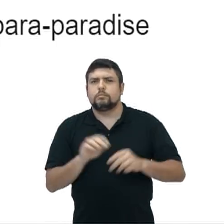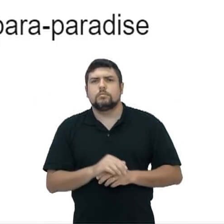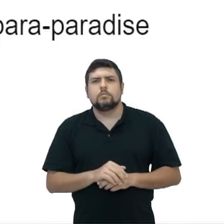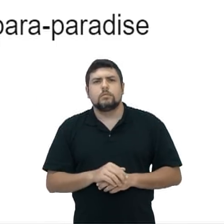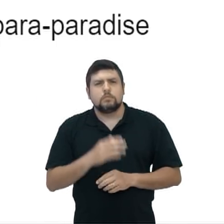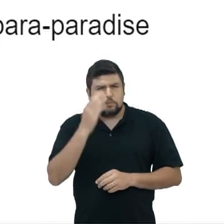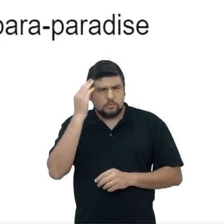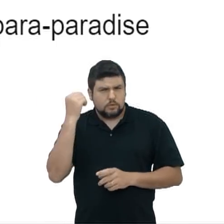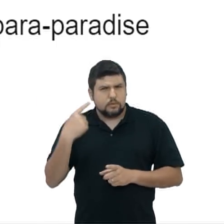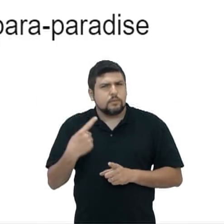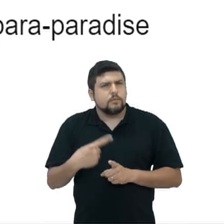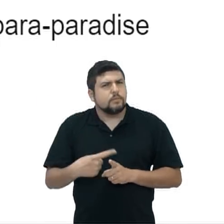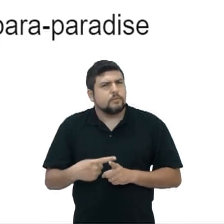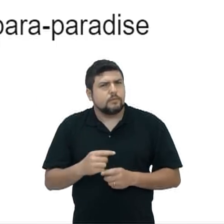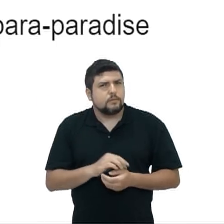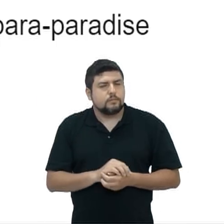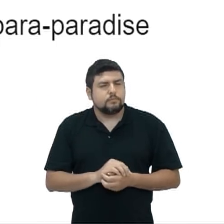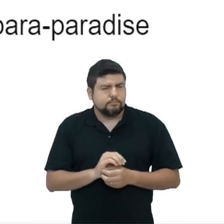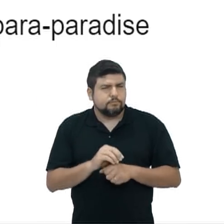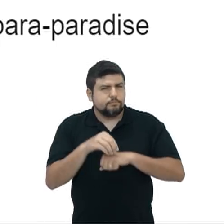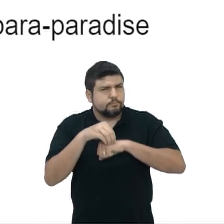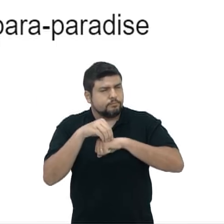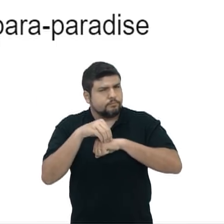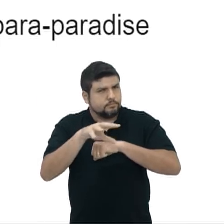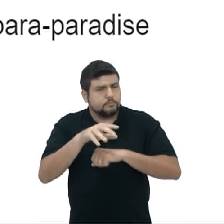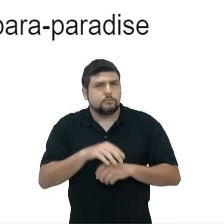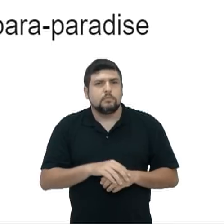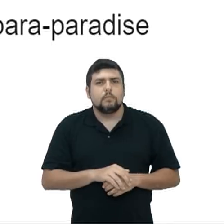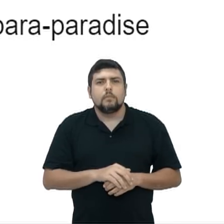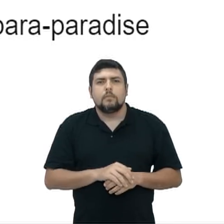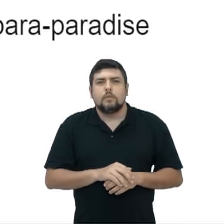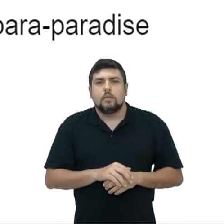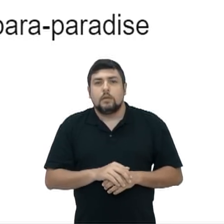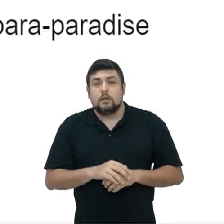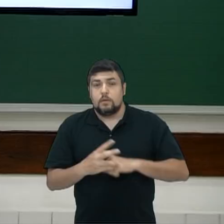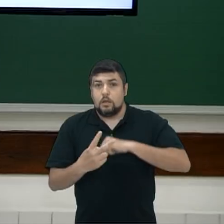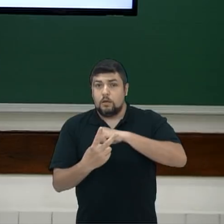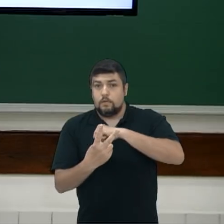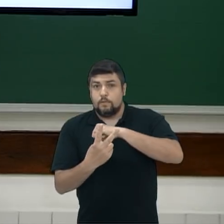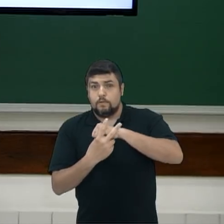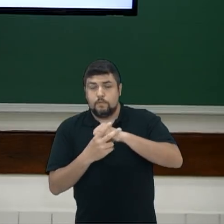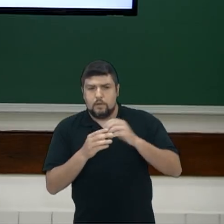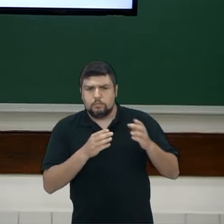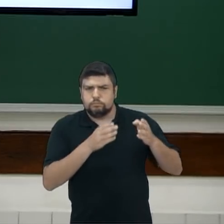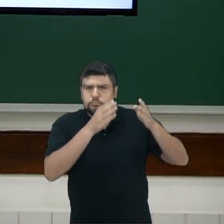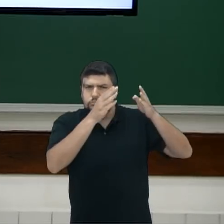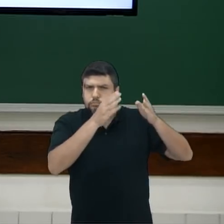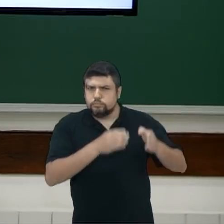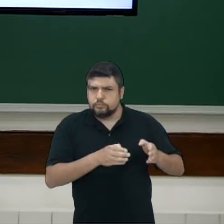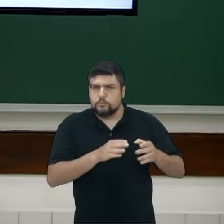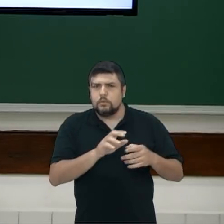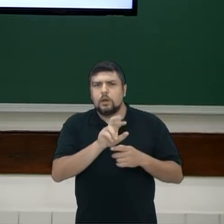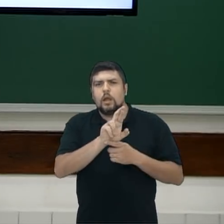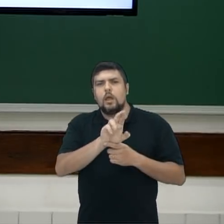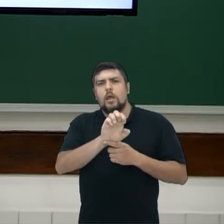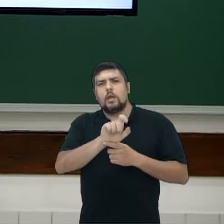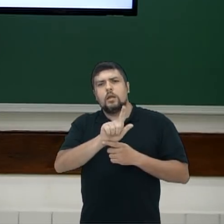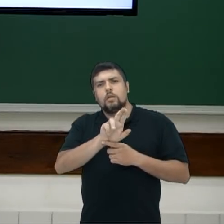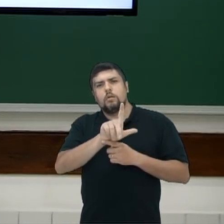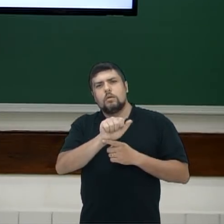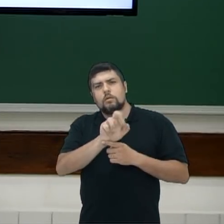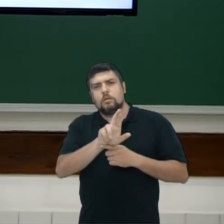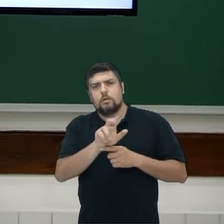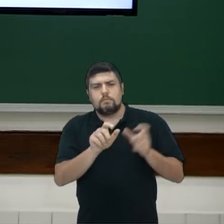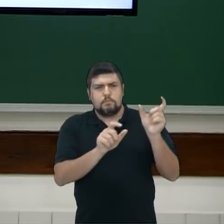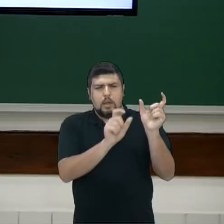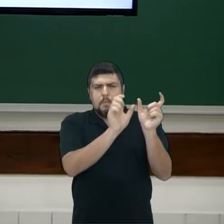disso? Então, vou dar só uma pista. Eu tenho no Simple Past verbos regulares e verbos irregulares. Ai, meu